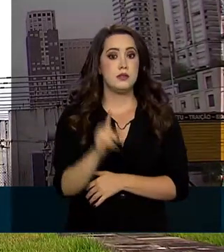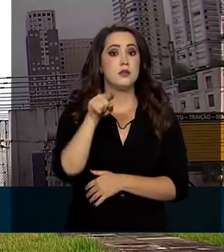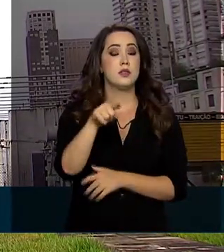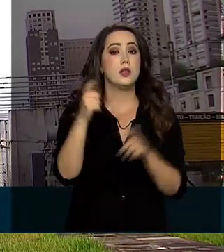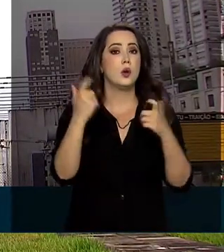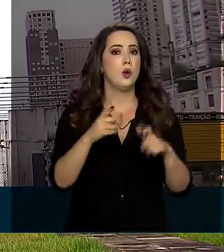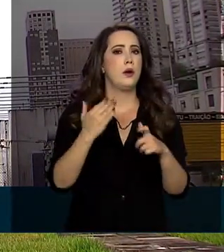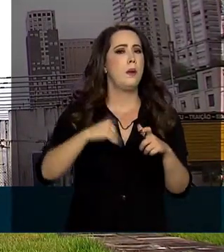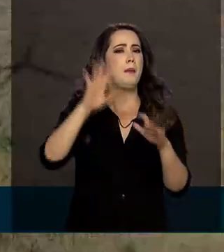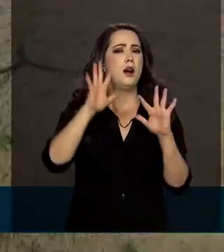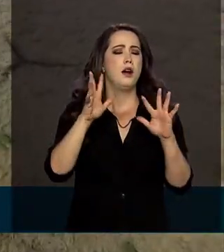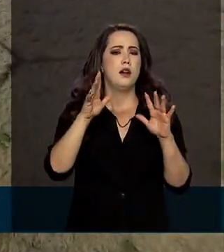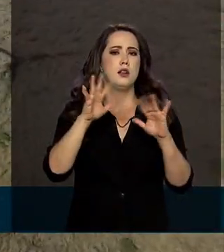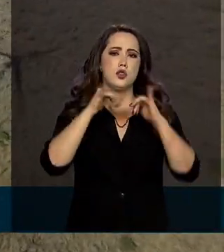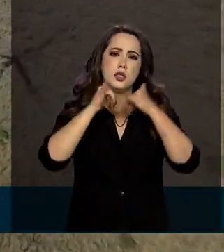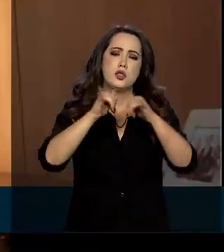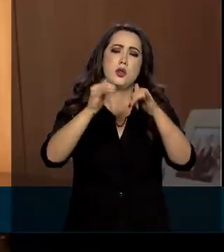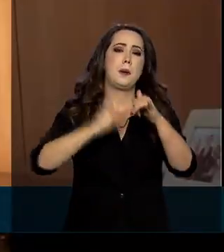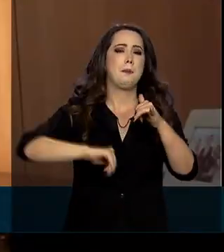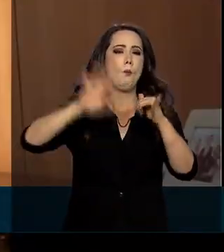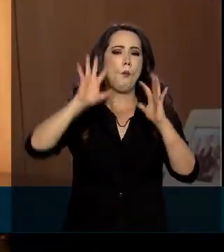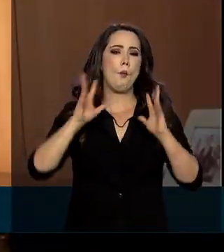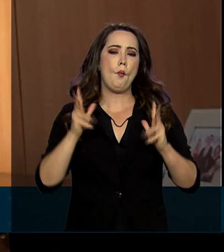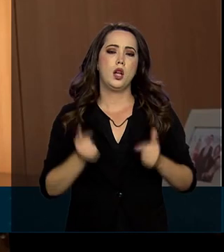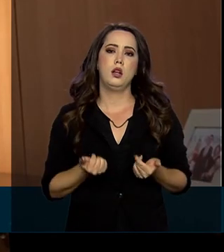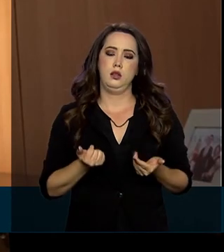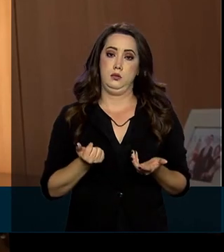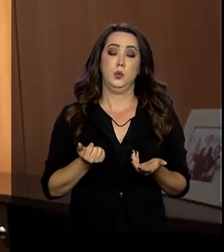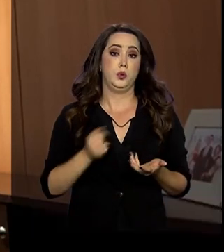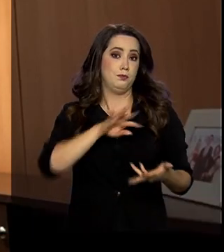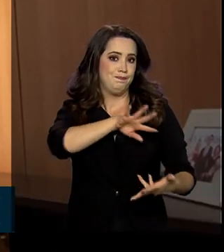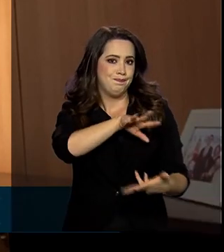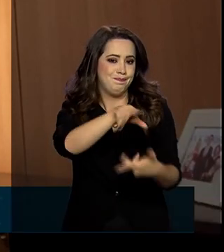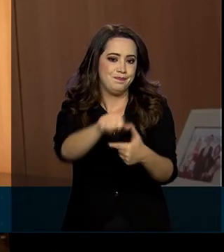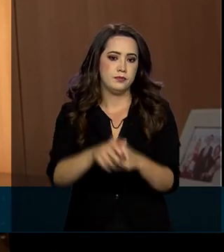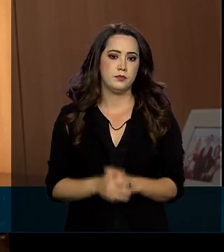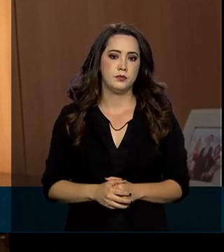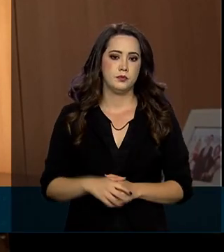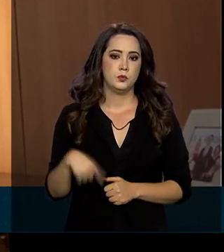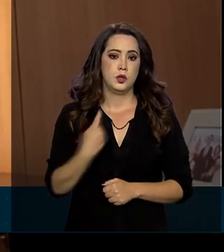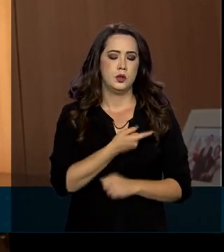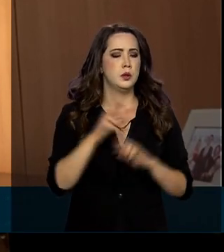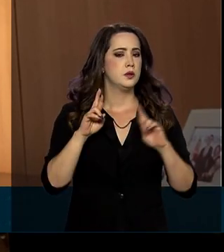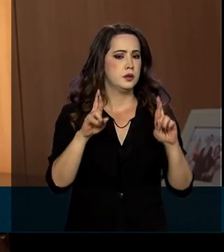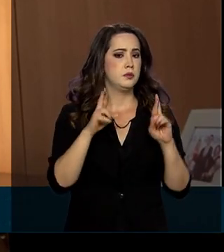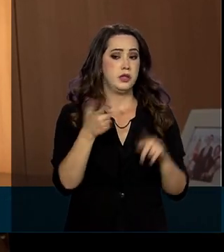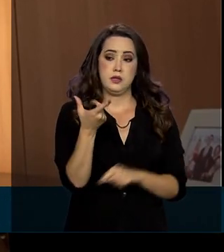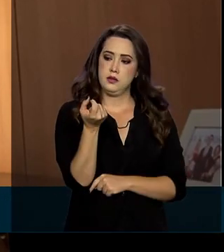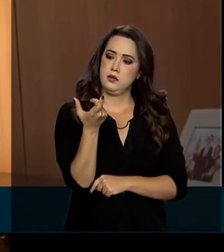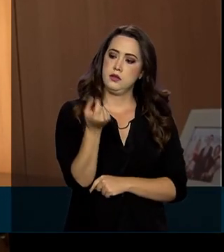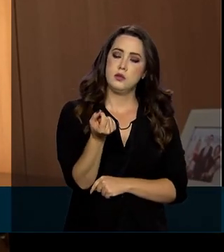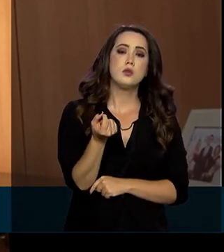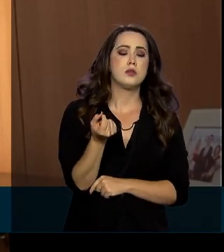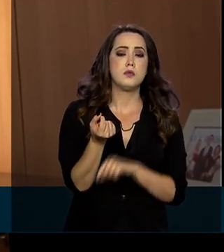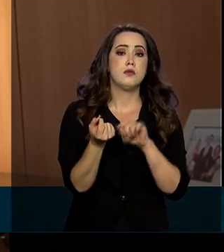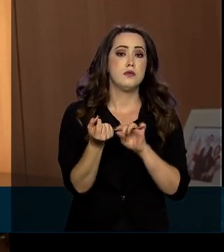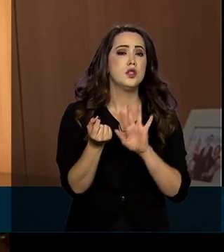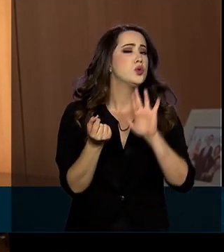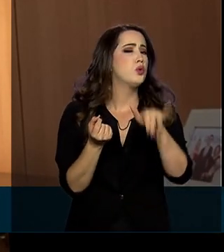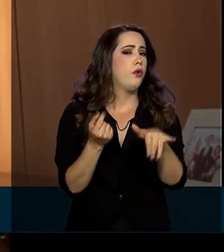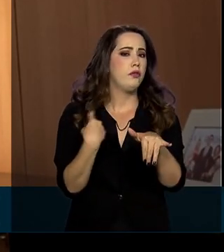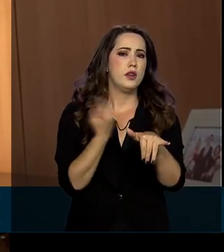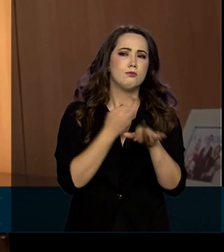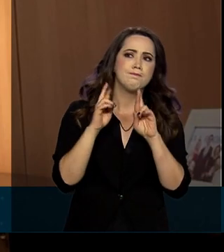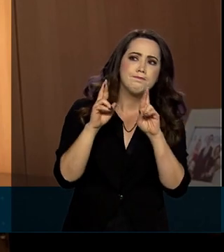energias mais limpas do mundo. A expectativa é que a gente termine 2020 com a expressiva capacidade